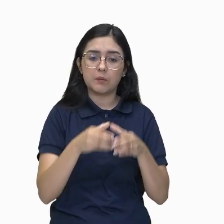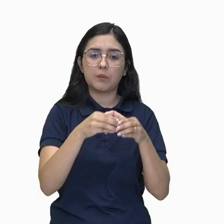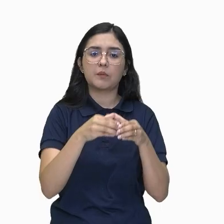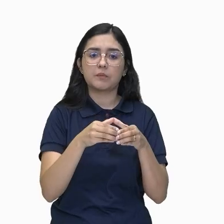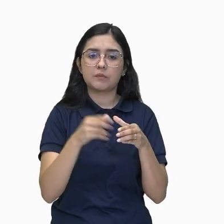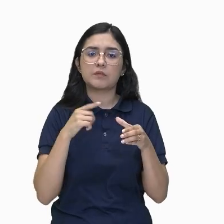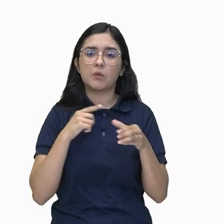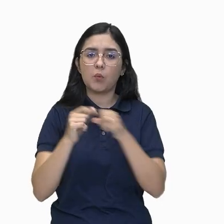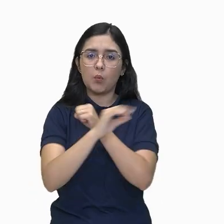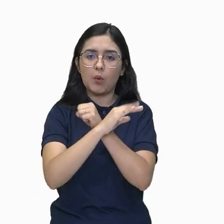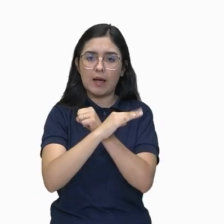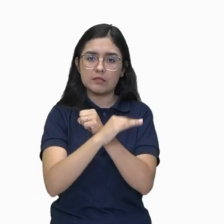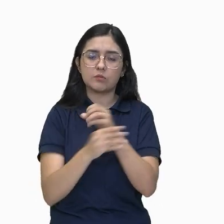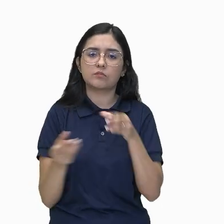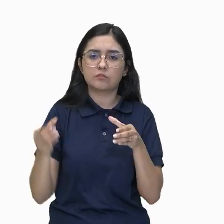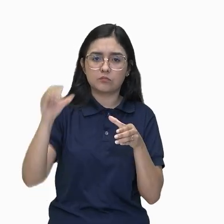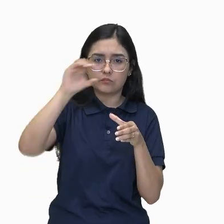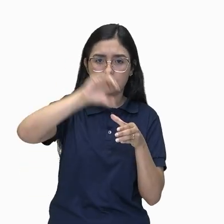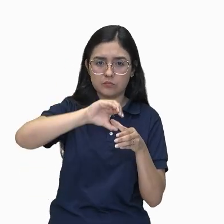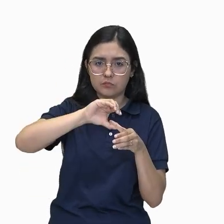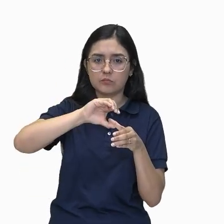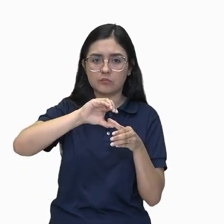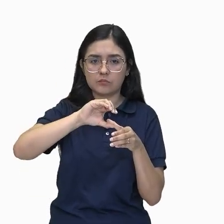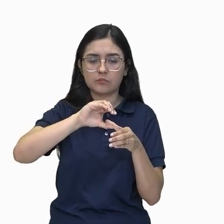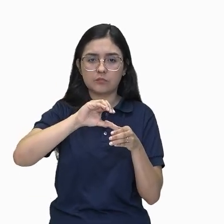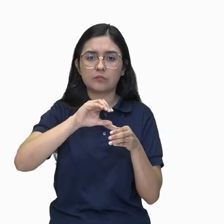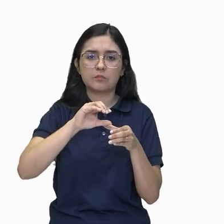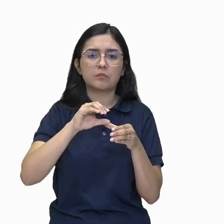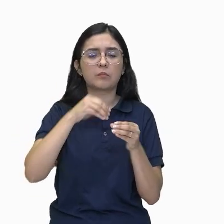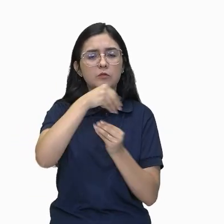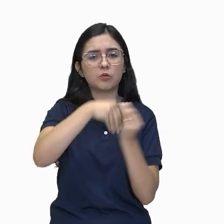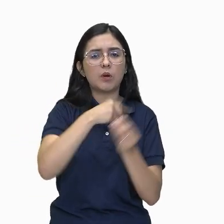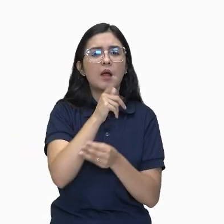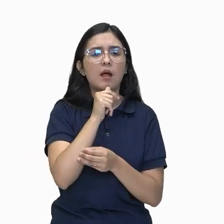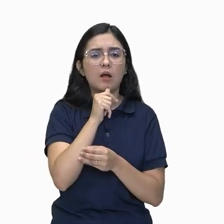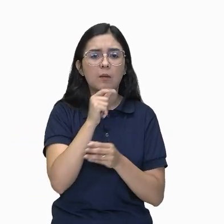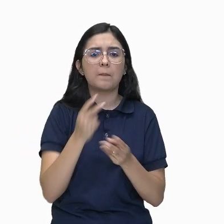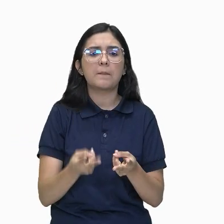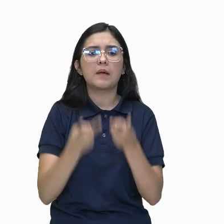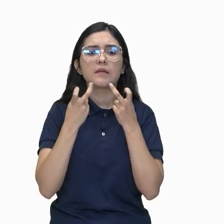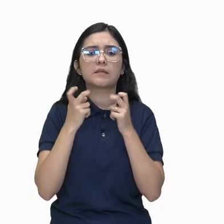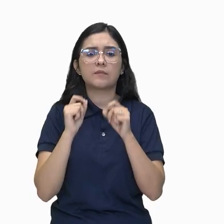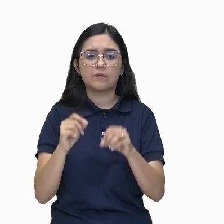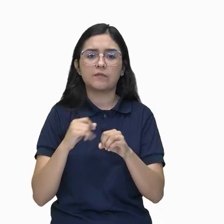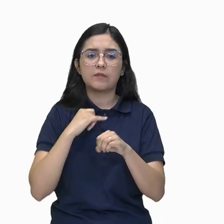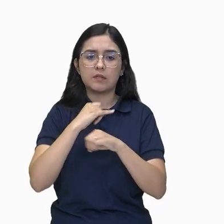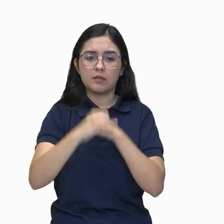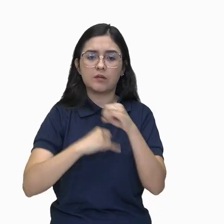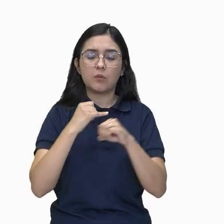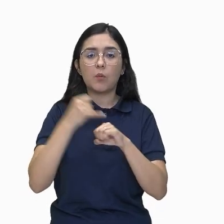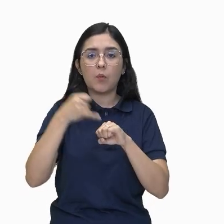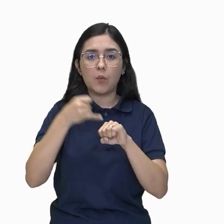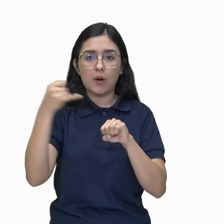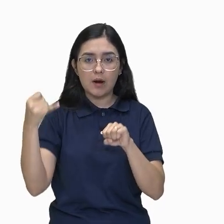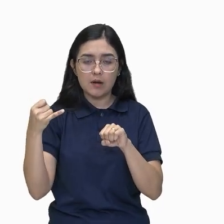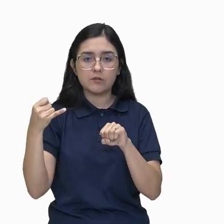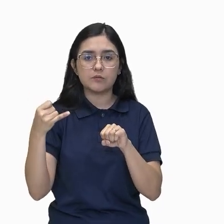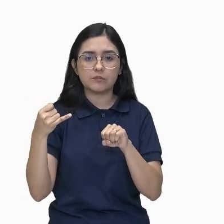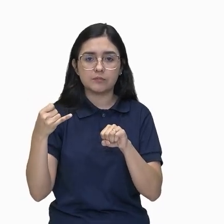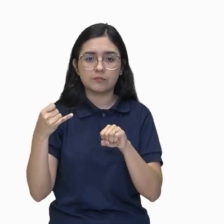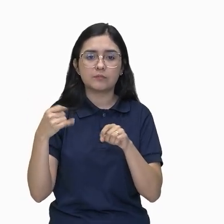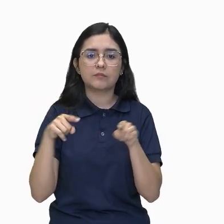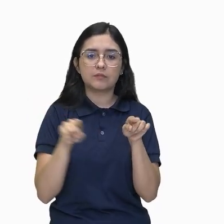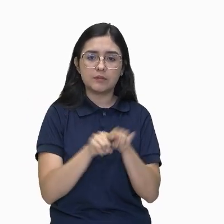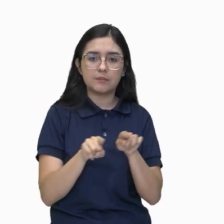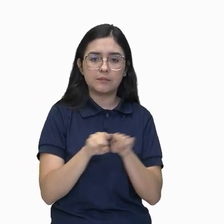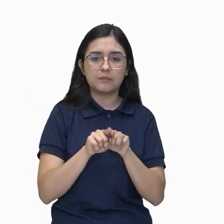esse ácido em presença de água, observe que ele vai liberar um cátion e um ânion, né? E